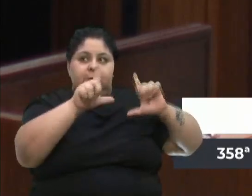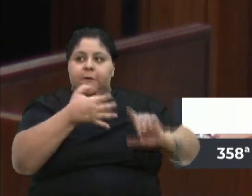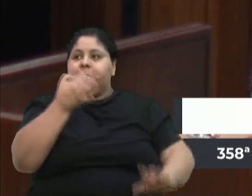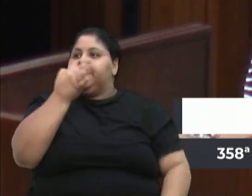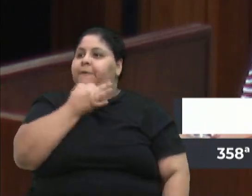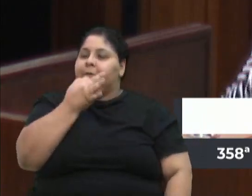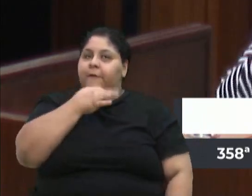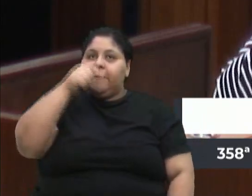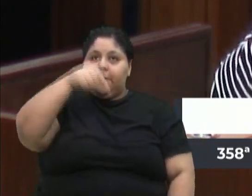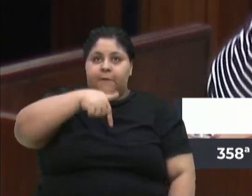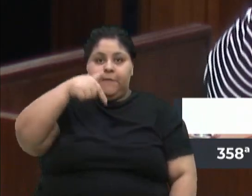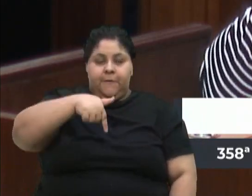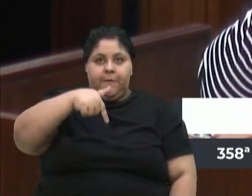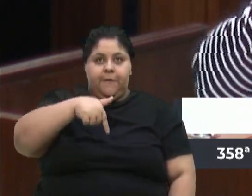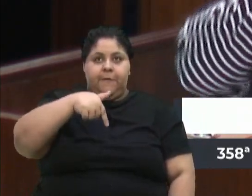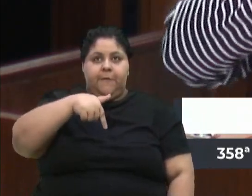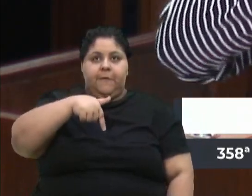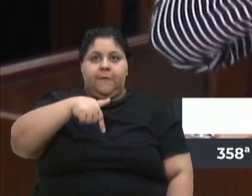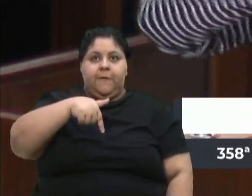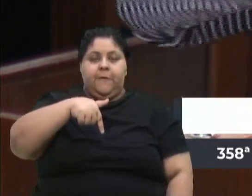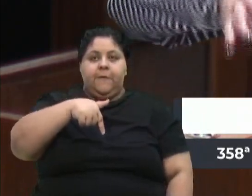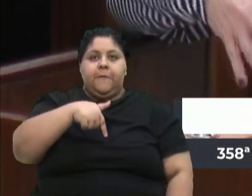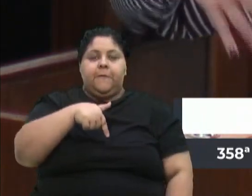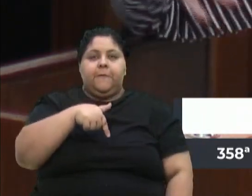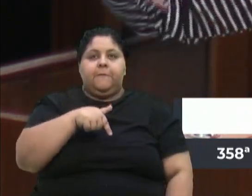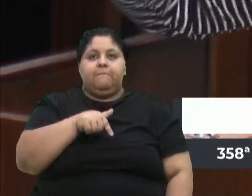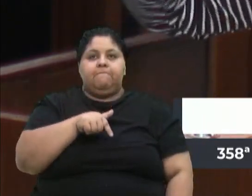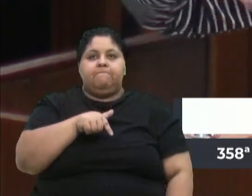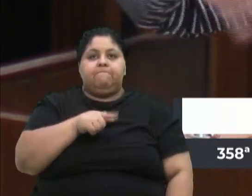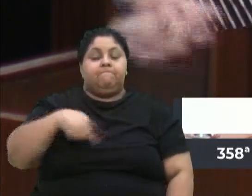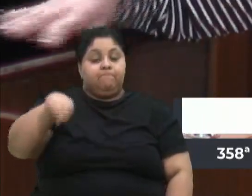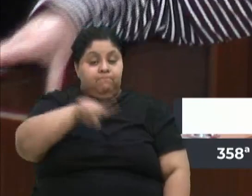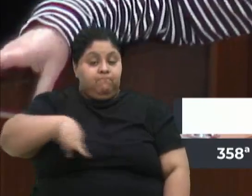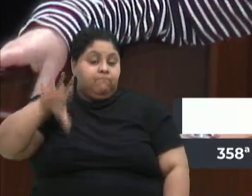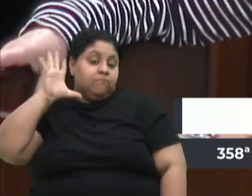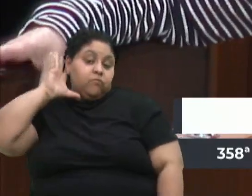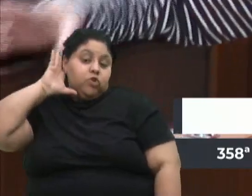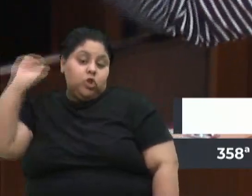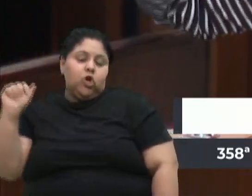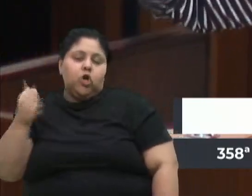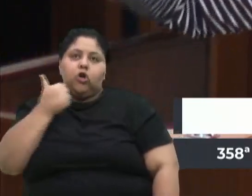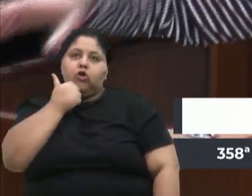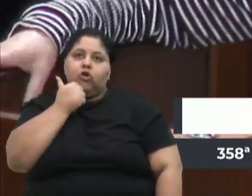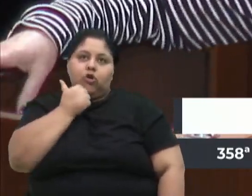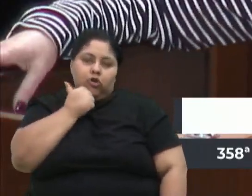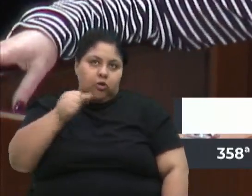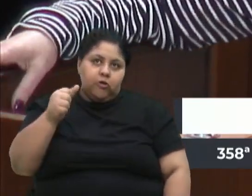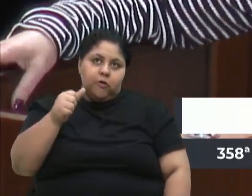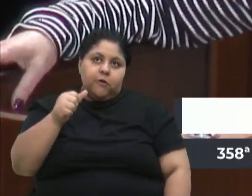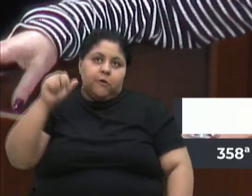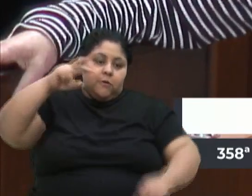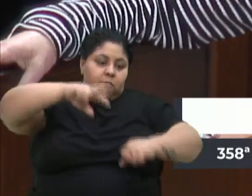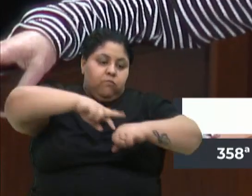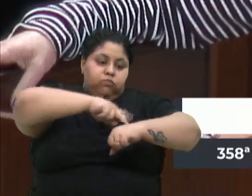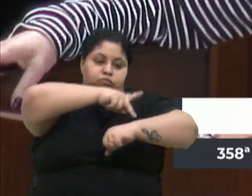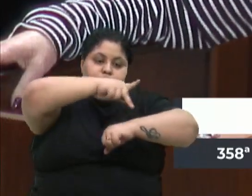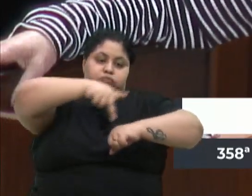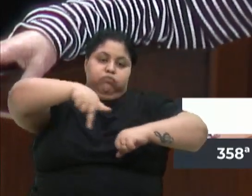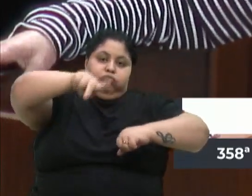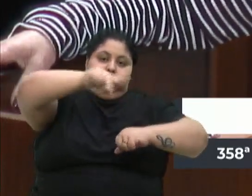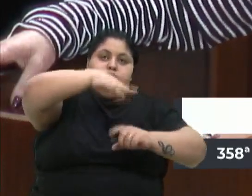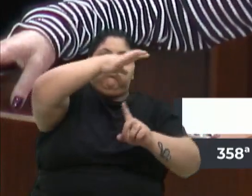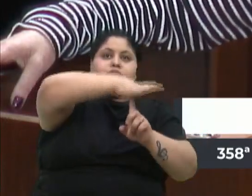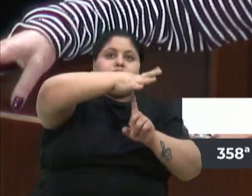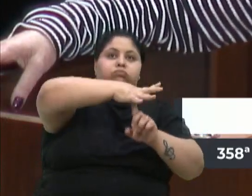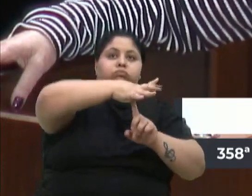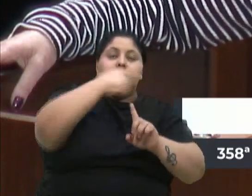Caxias, aqui do Canal 14 também, e nós ouvimos mulheres que passavam pela praça. E uma delas me chamou